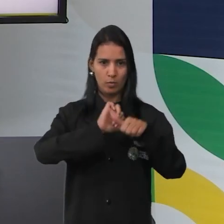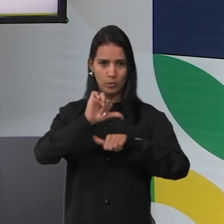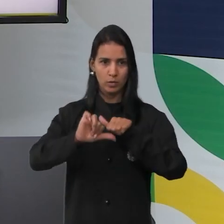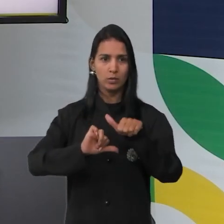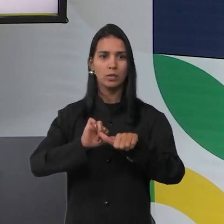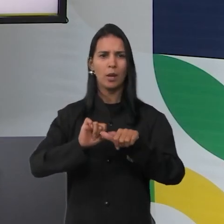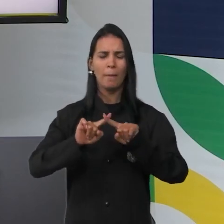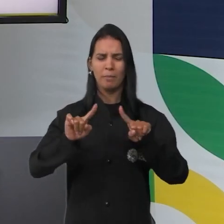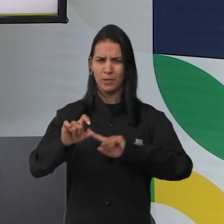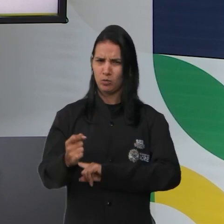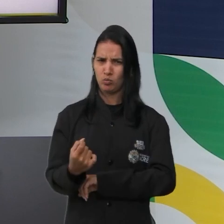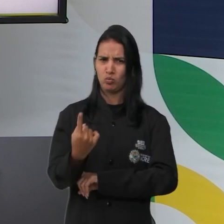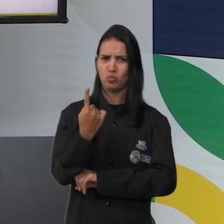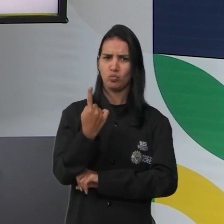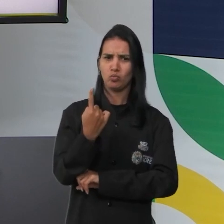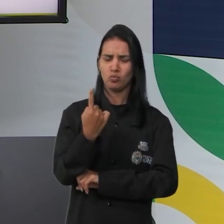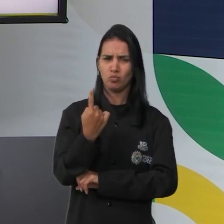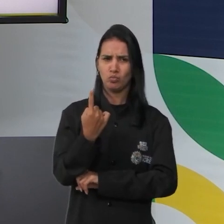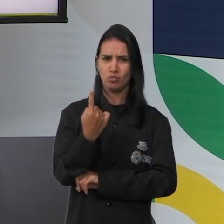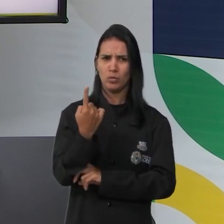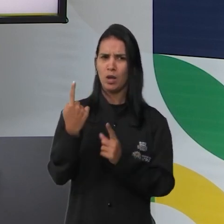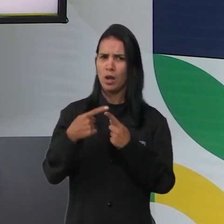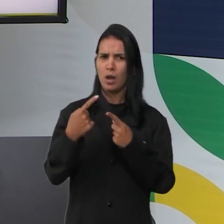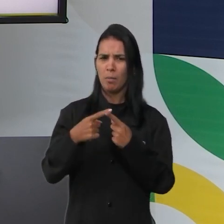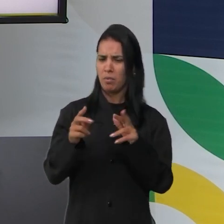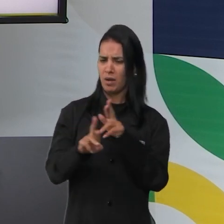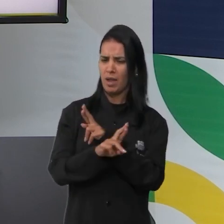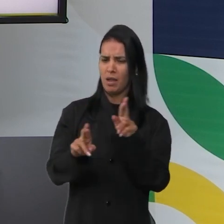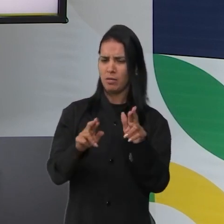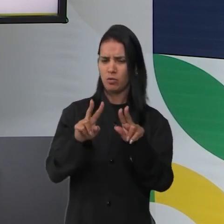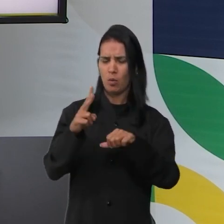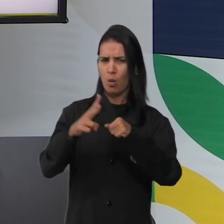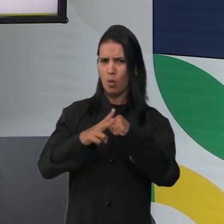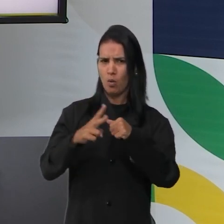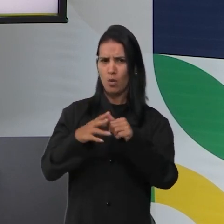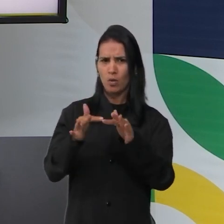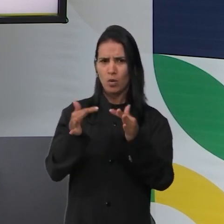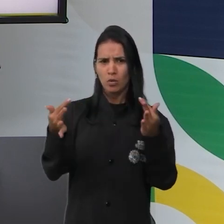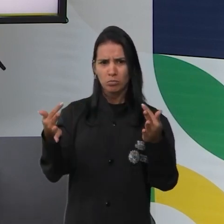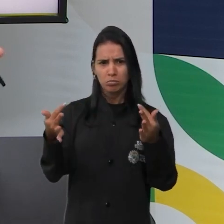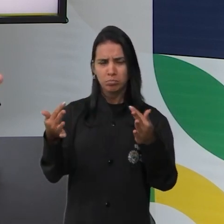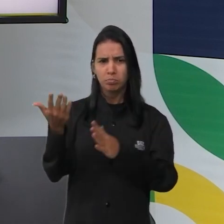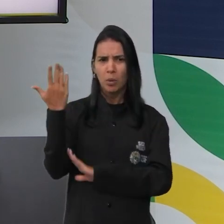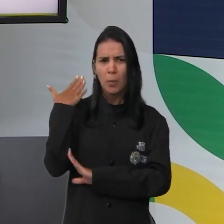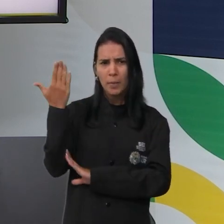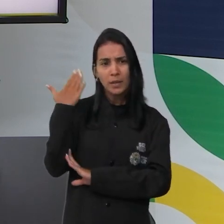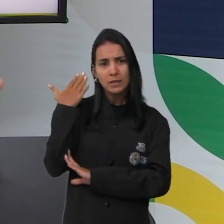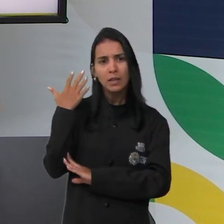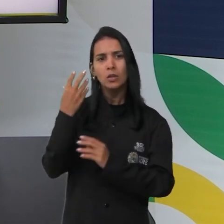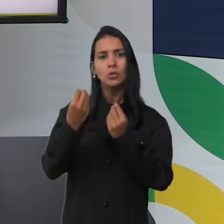tanto estranha em relação ao passado simples. Você aí de casa conseguiria